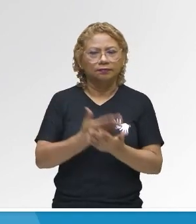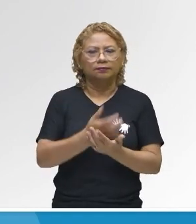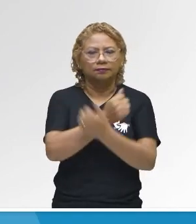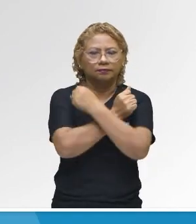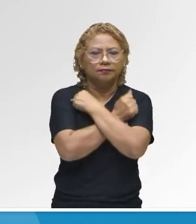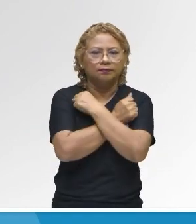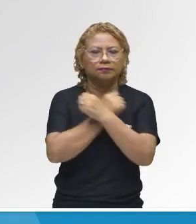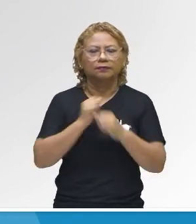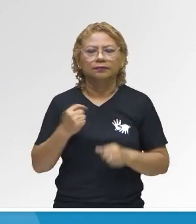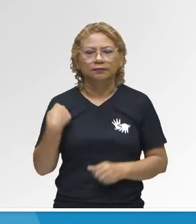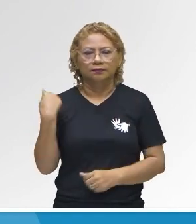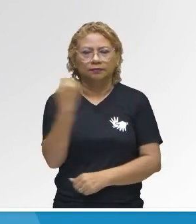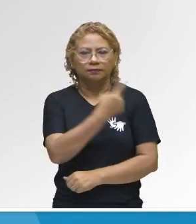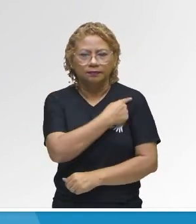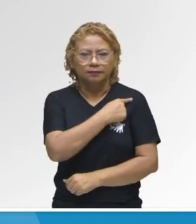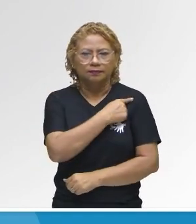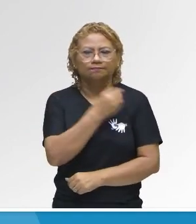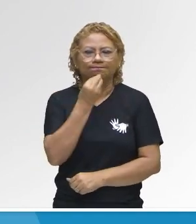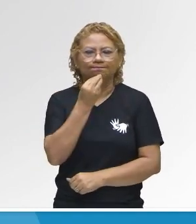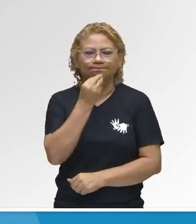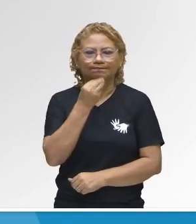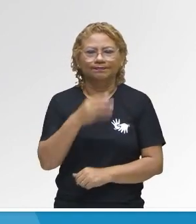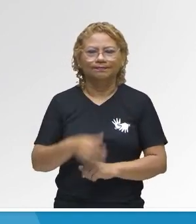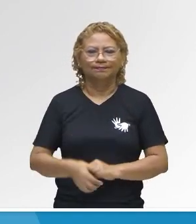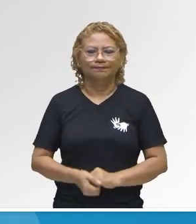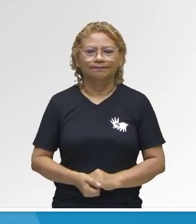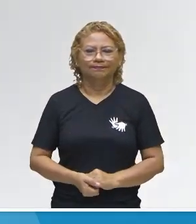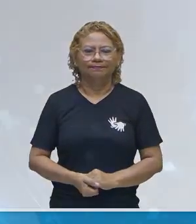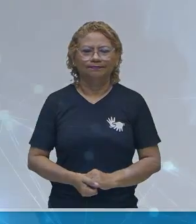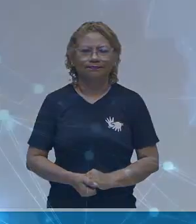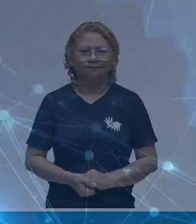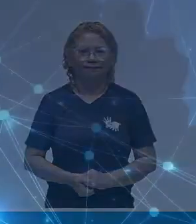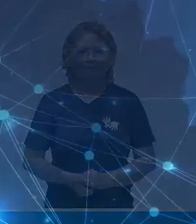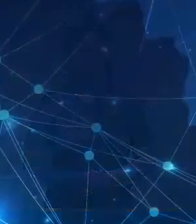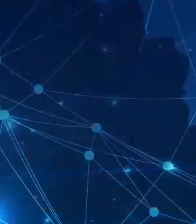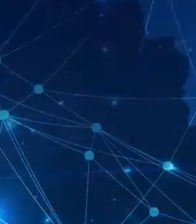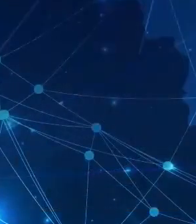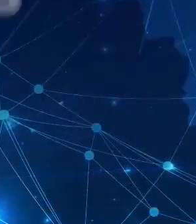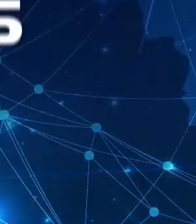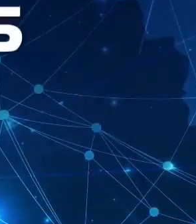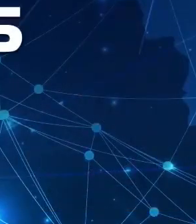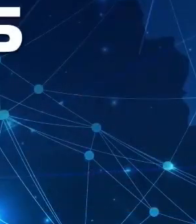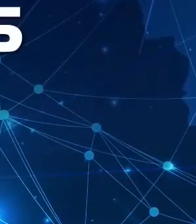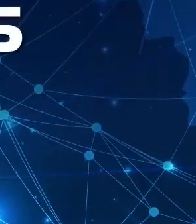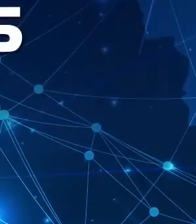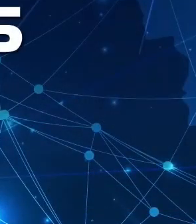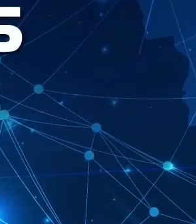todos e até a próxima oportunidade.